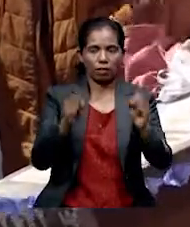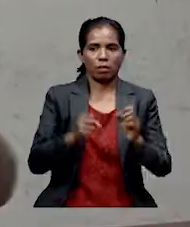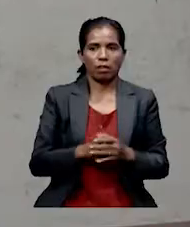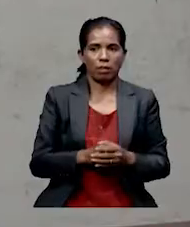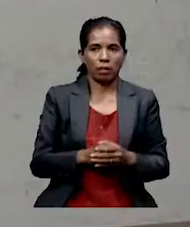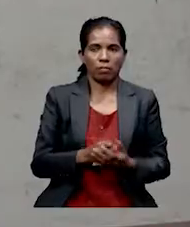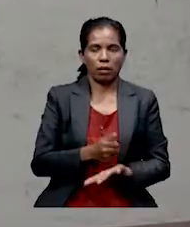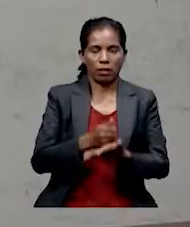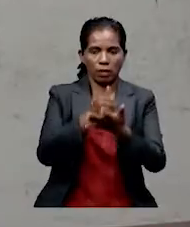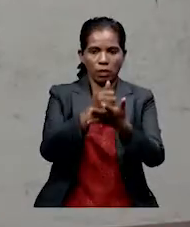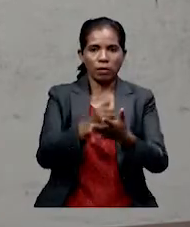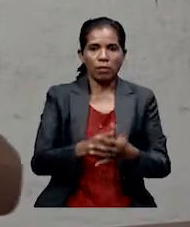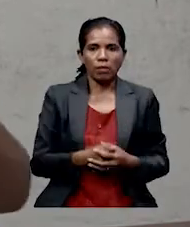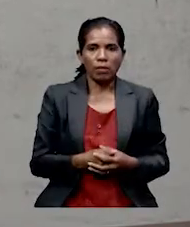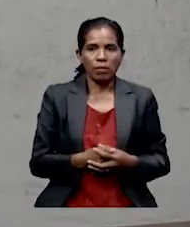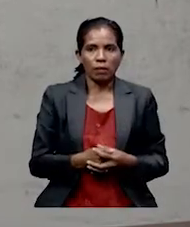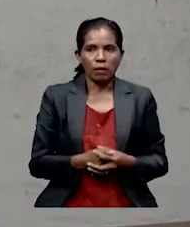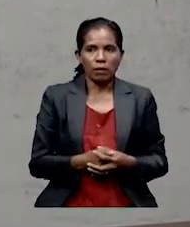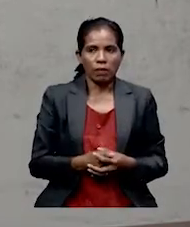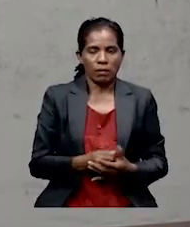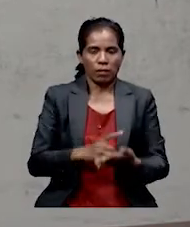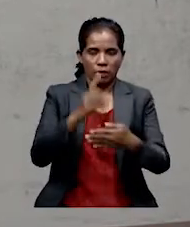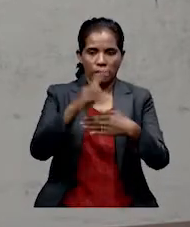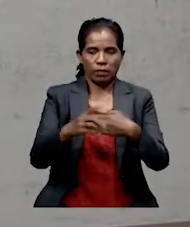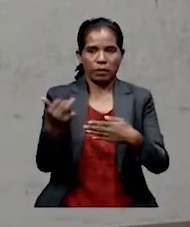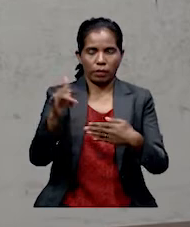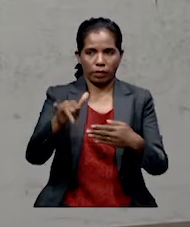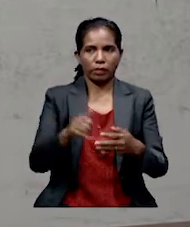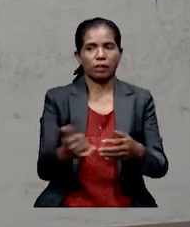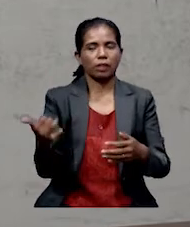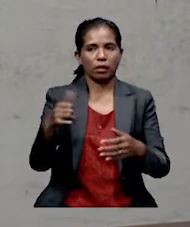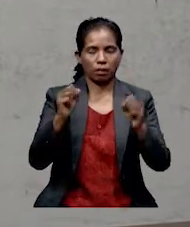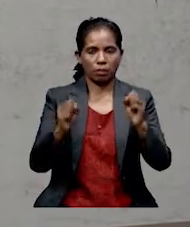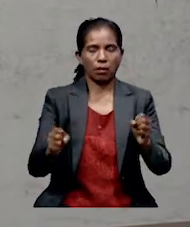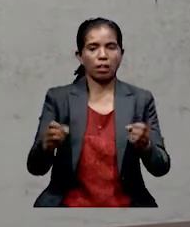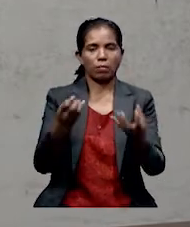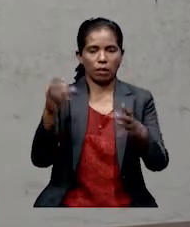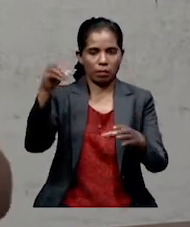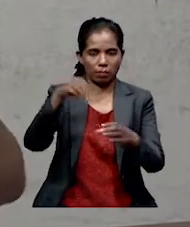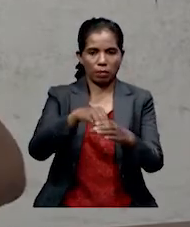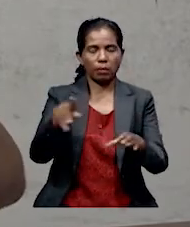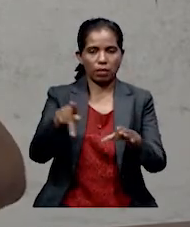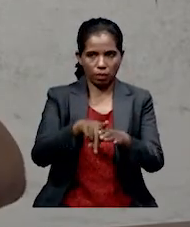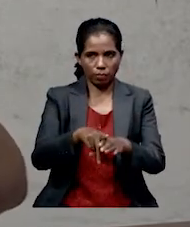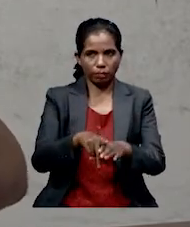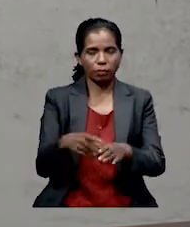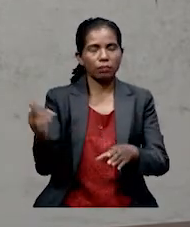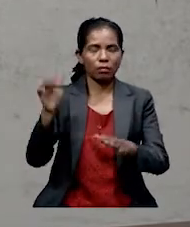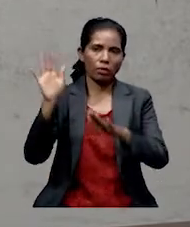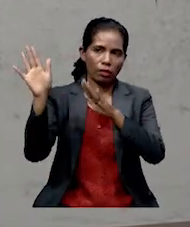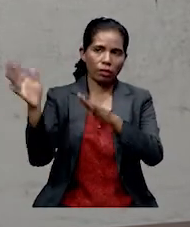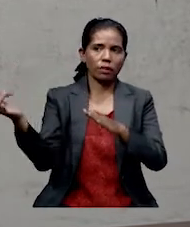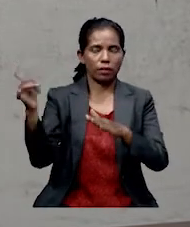bele facilita a tu a canalizar desenvolvimento para ou se temos bele ativo e alara agora sira marginalizado também sira